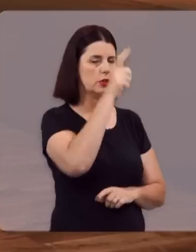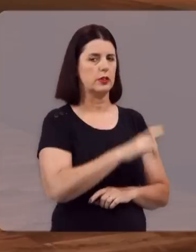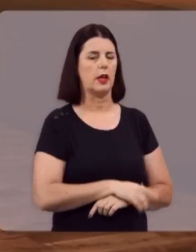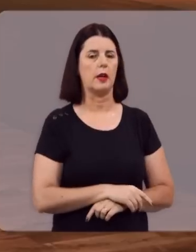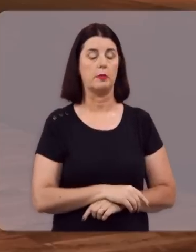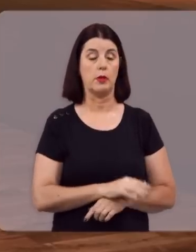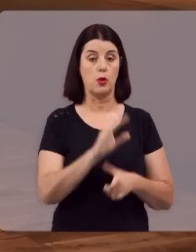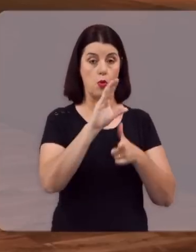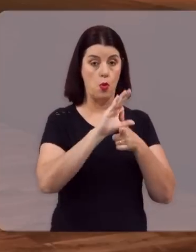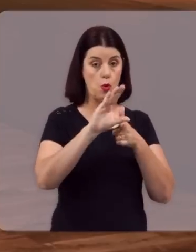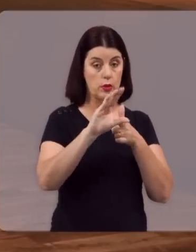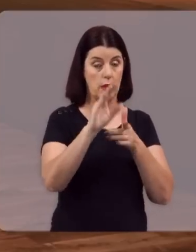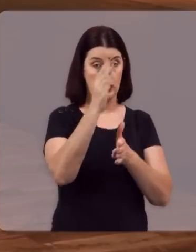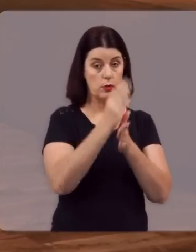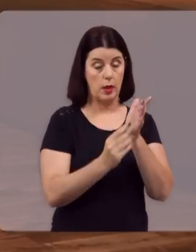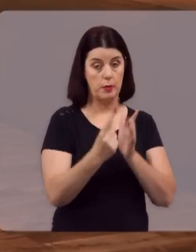Colossenses